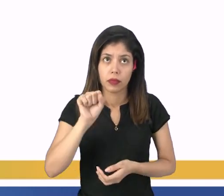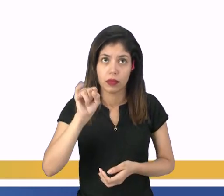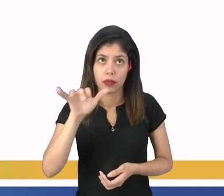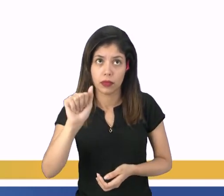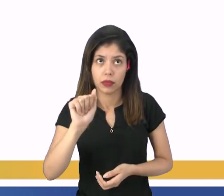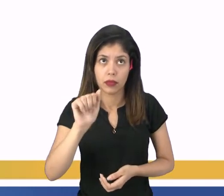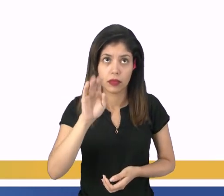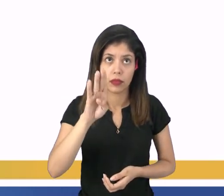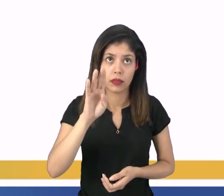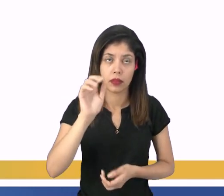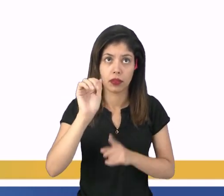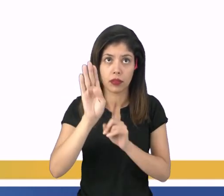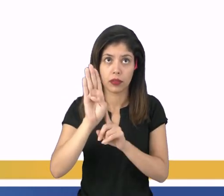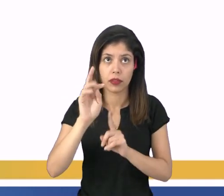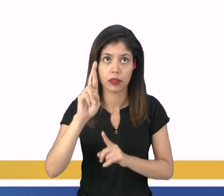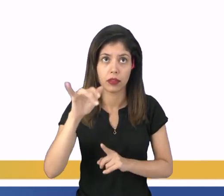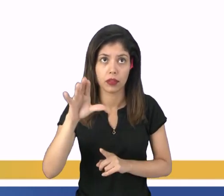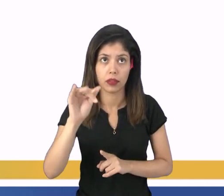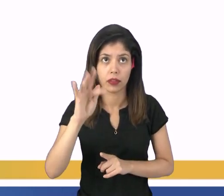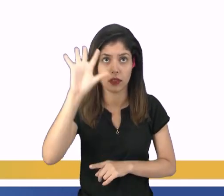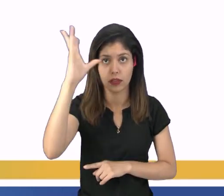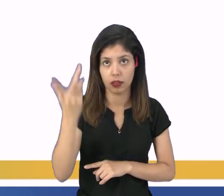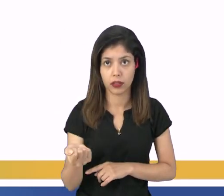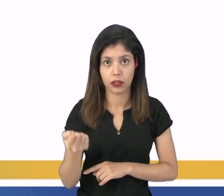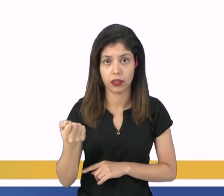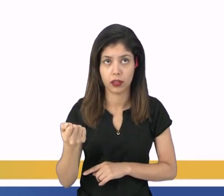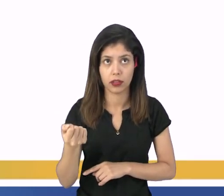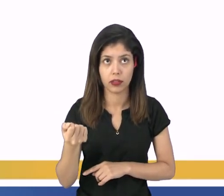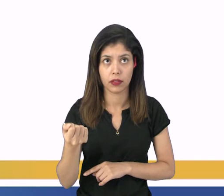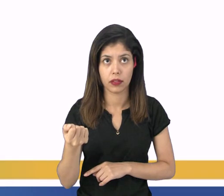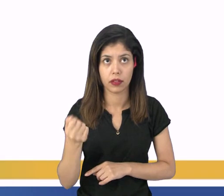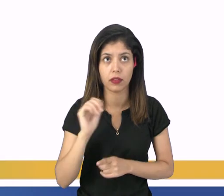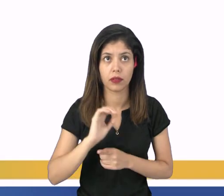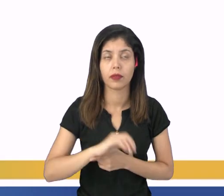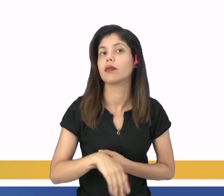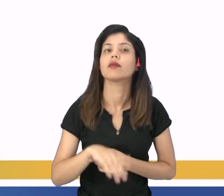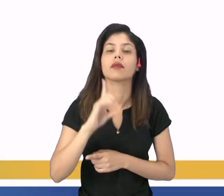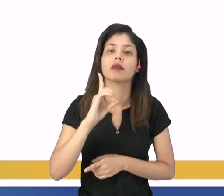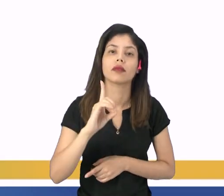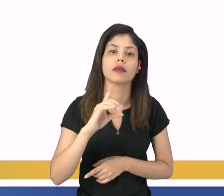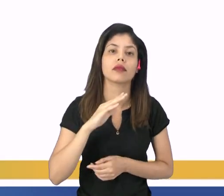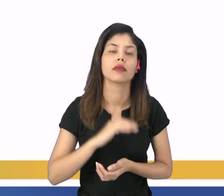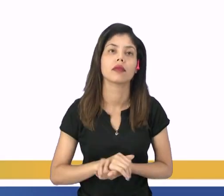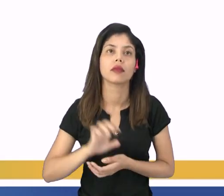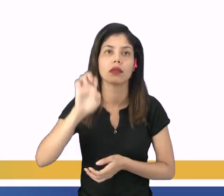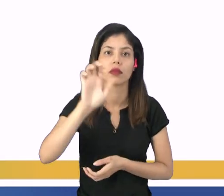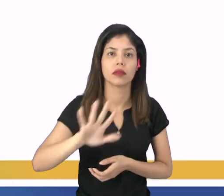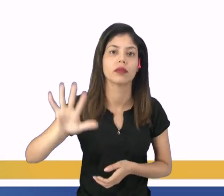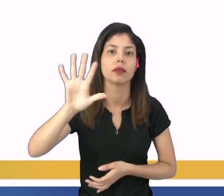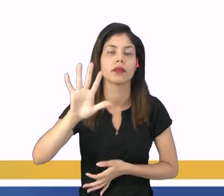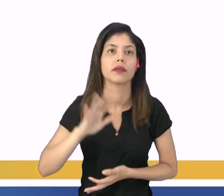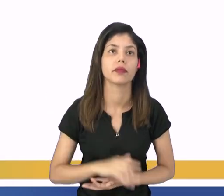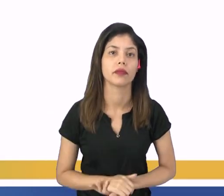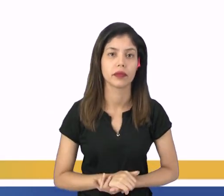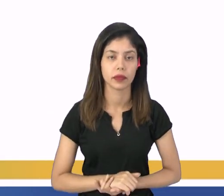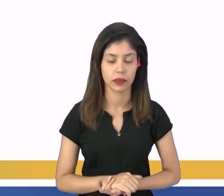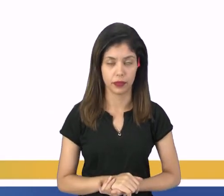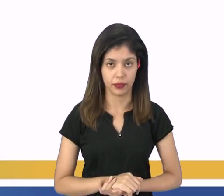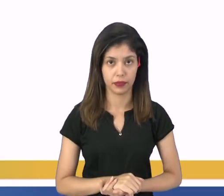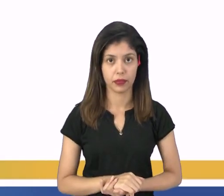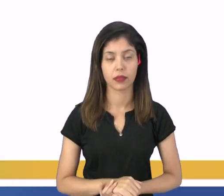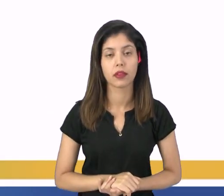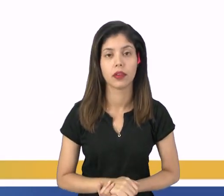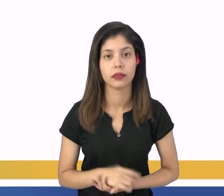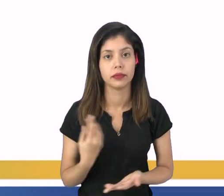Ásia, letra A, América, letra B, África, letra C, e Europa, letra D. Então, de acordo com o que